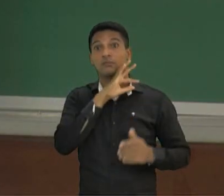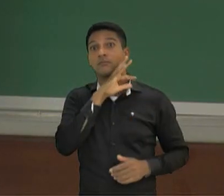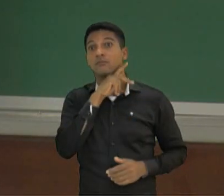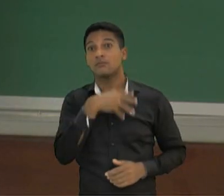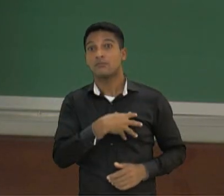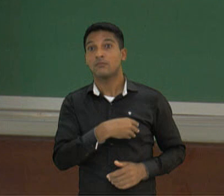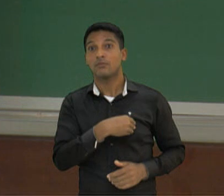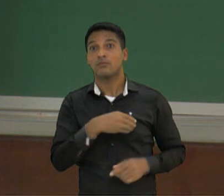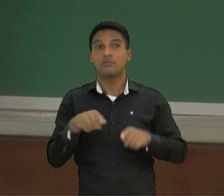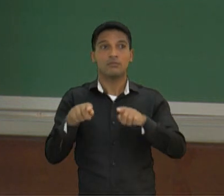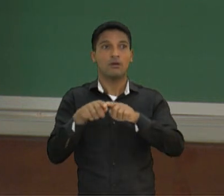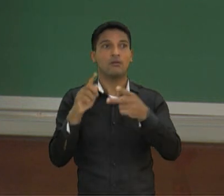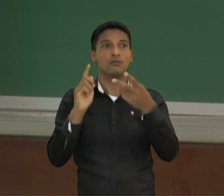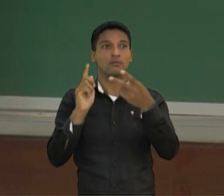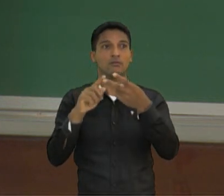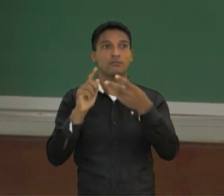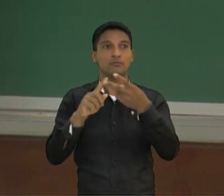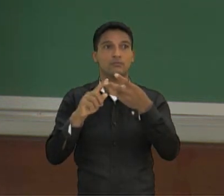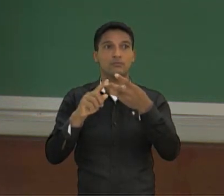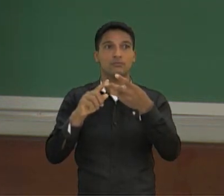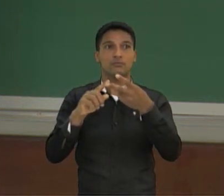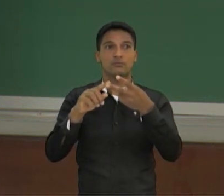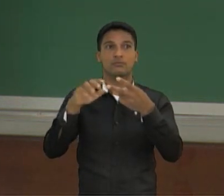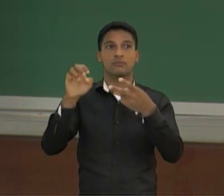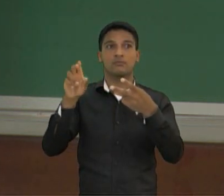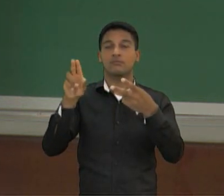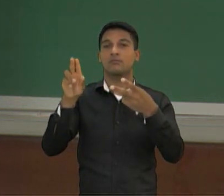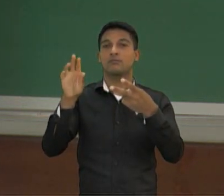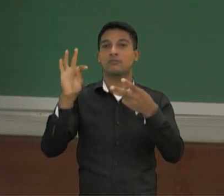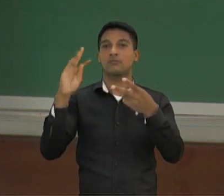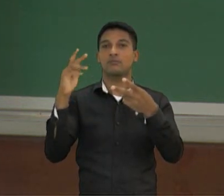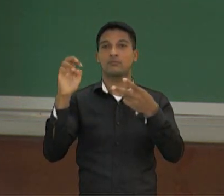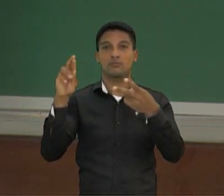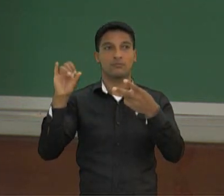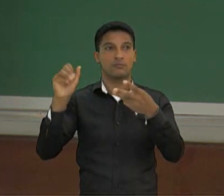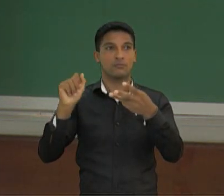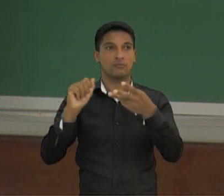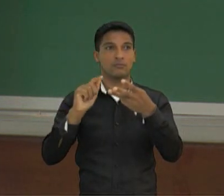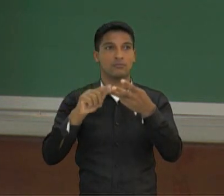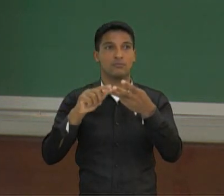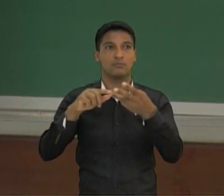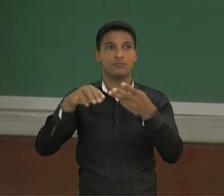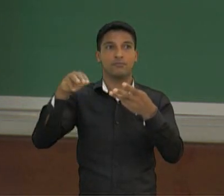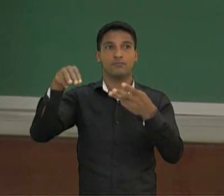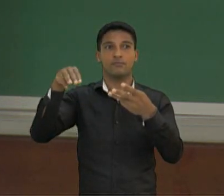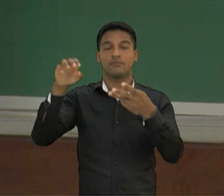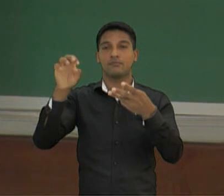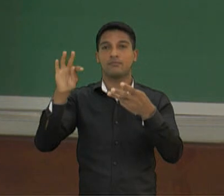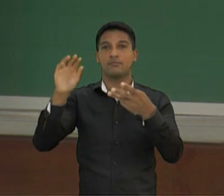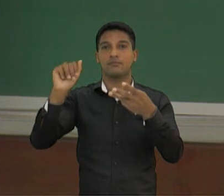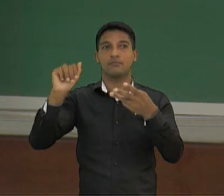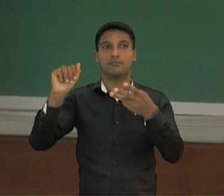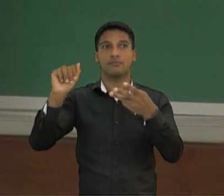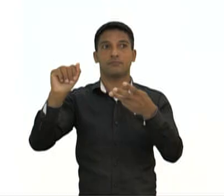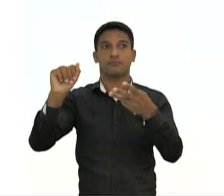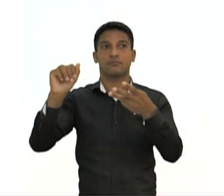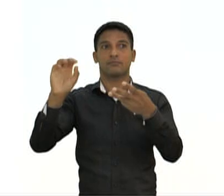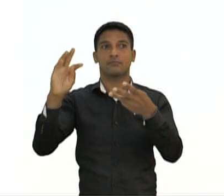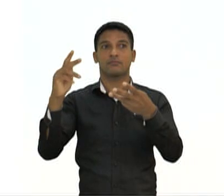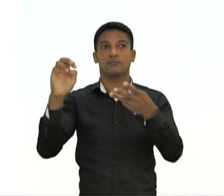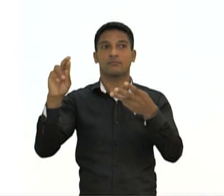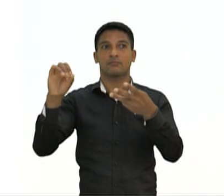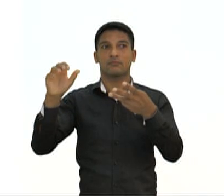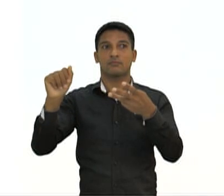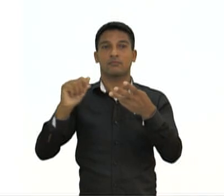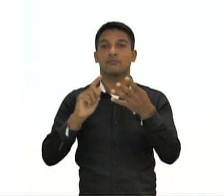eutéria, metatéria e prototéria. E o que você vai fazer, caro estudante? Registre e preencha em seu caderno a tabela acima